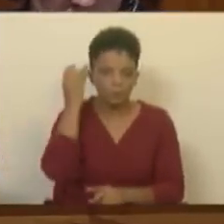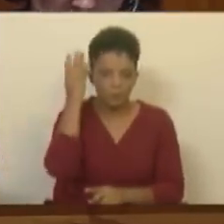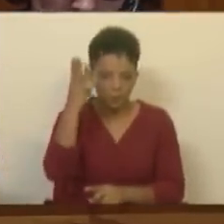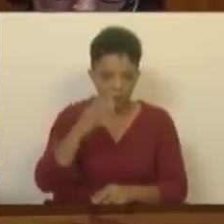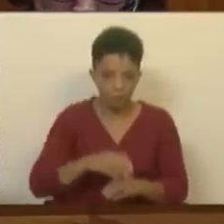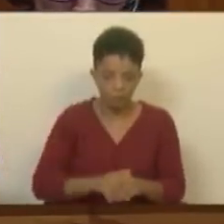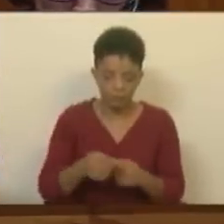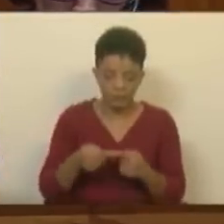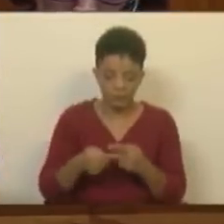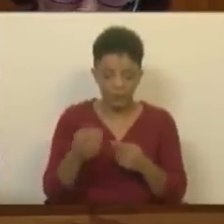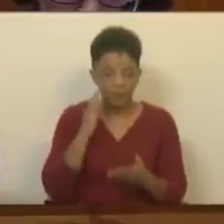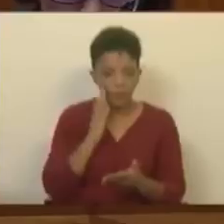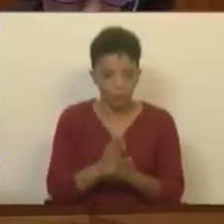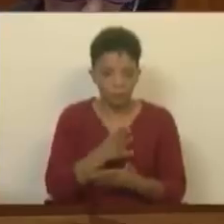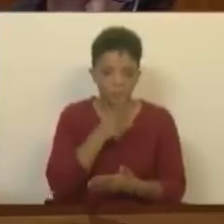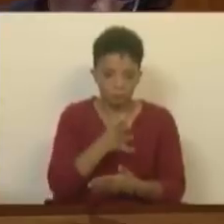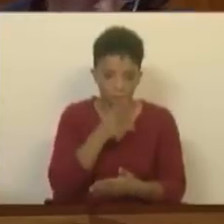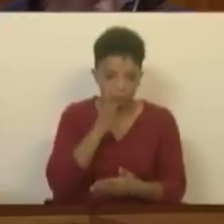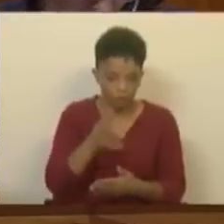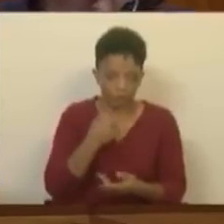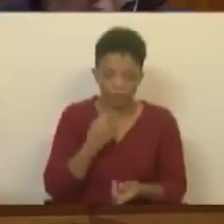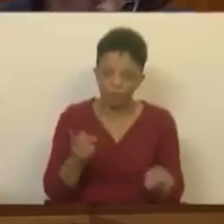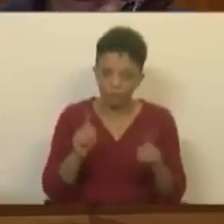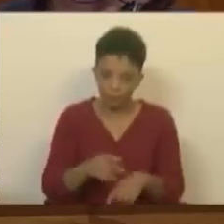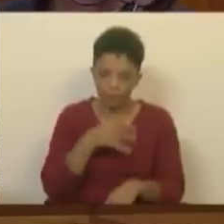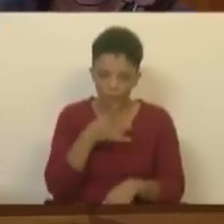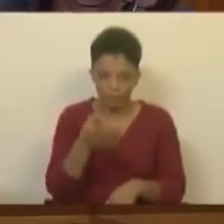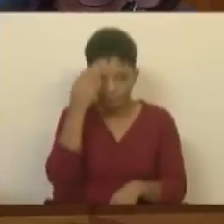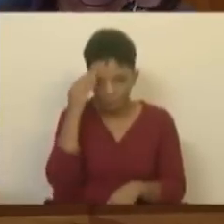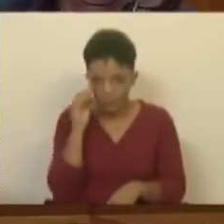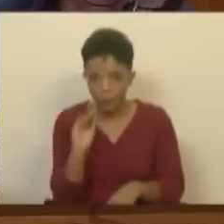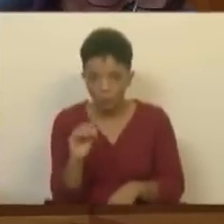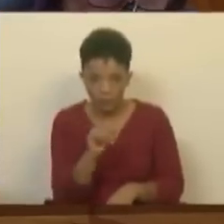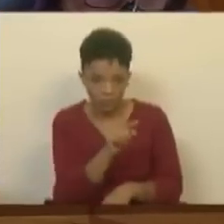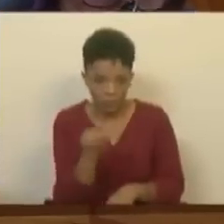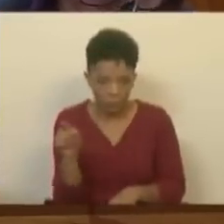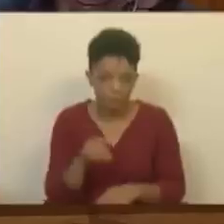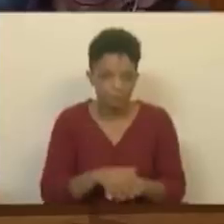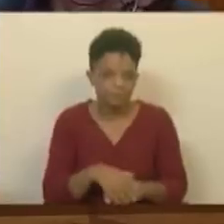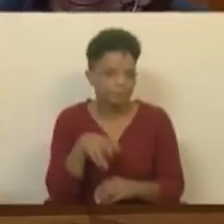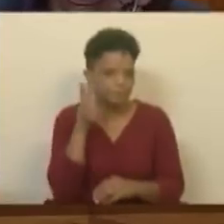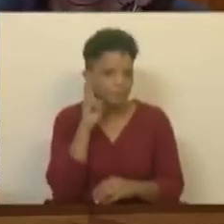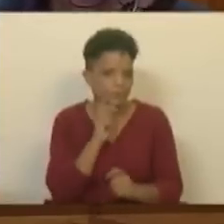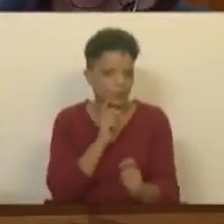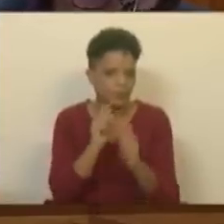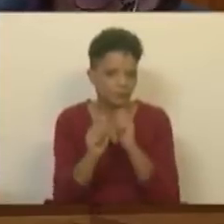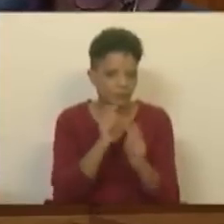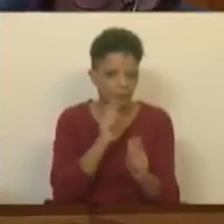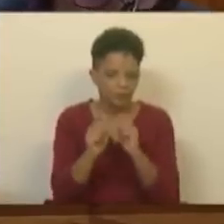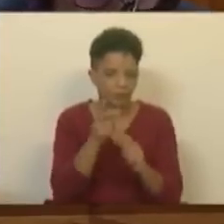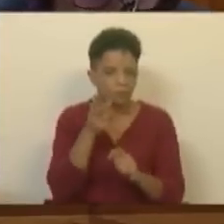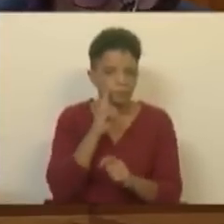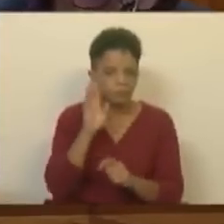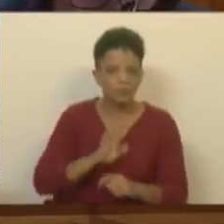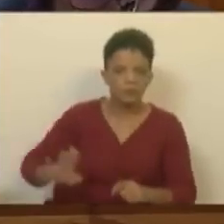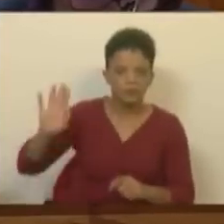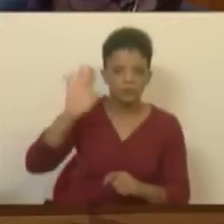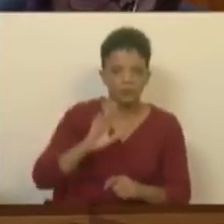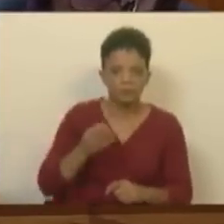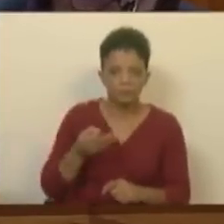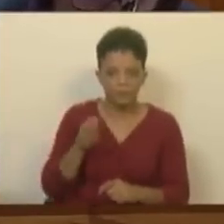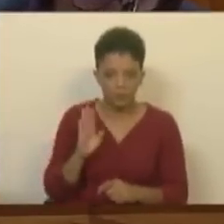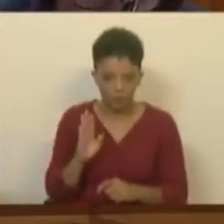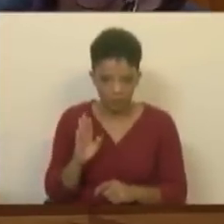eu já a semana passada eu vou dizer isto nos repito recomendo devidamente que ouça a entrevista que deu direto internacional da polícia